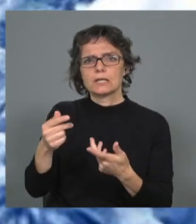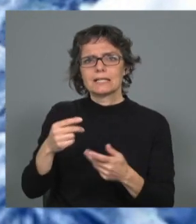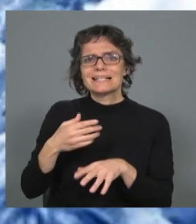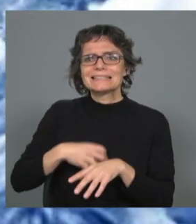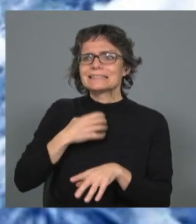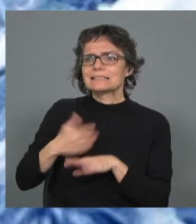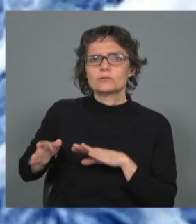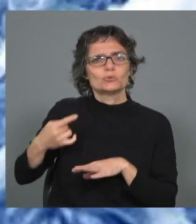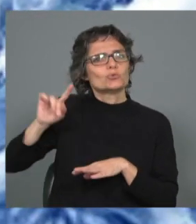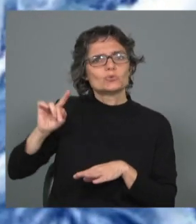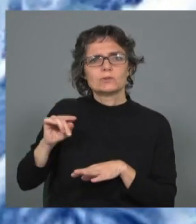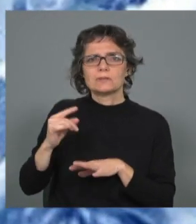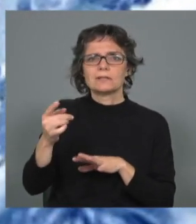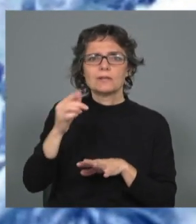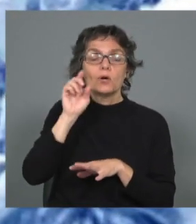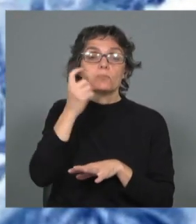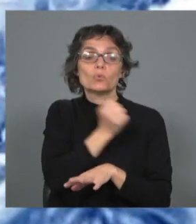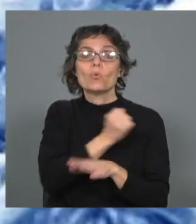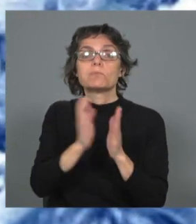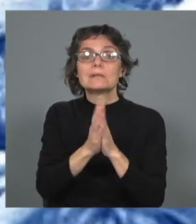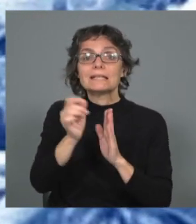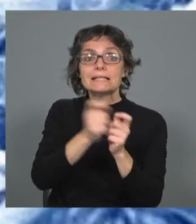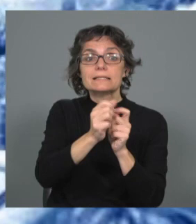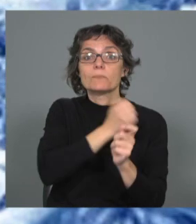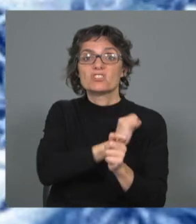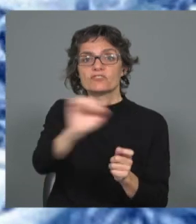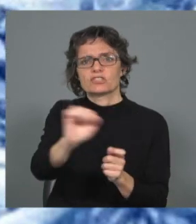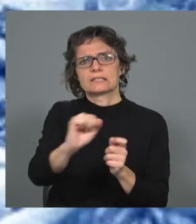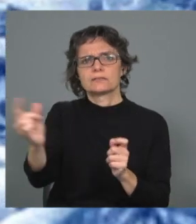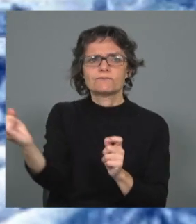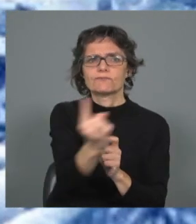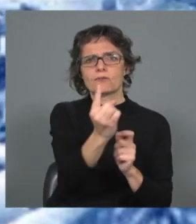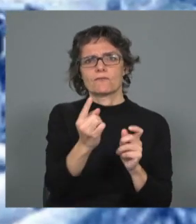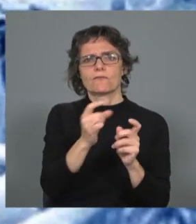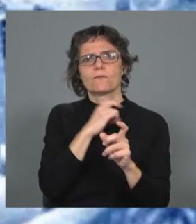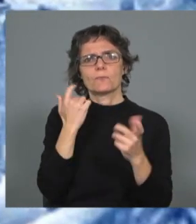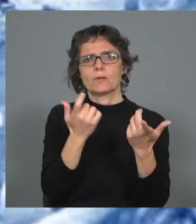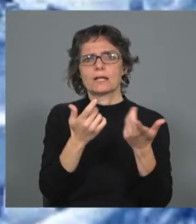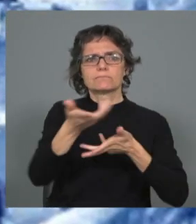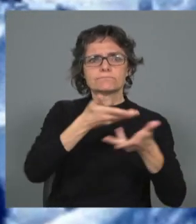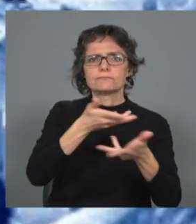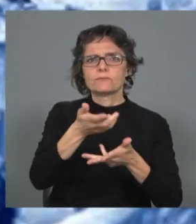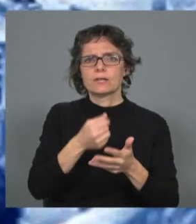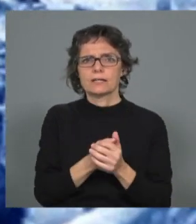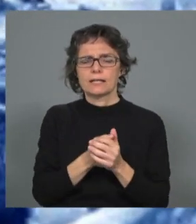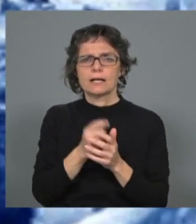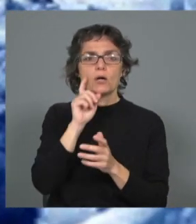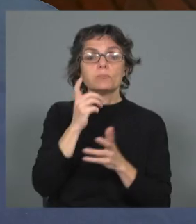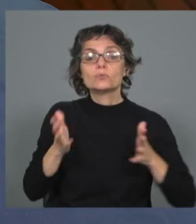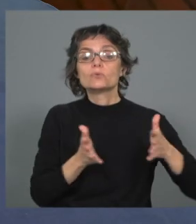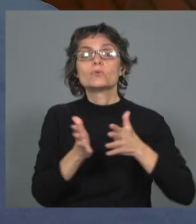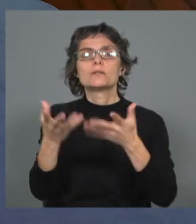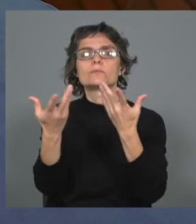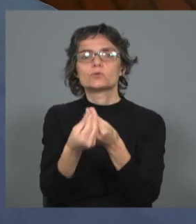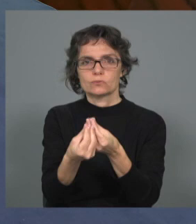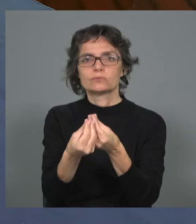seus padres, vão falar com as pessoas que estão ligadas às paróquias, tentem fazer um caminho e que tentem,